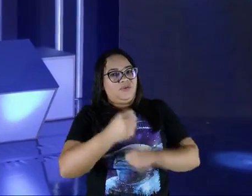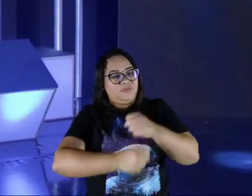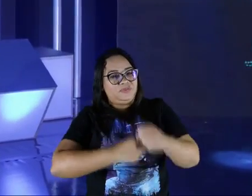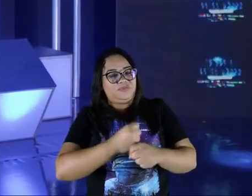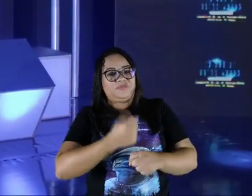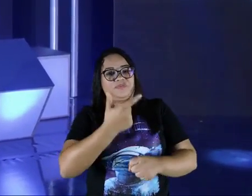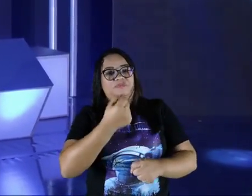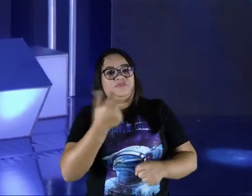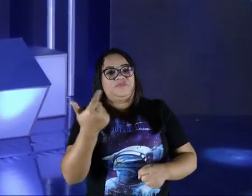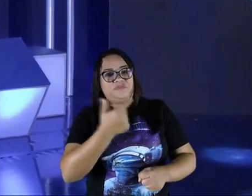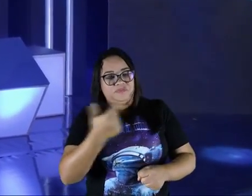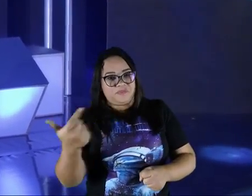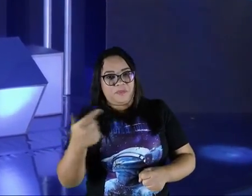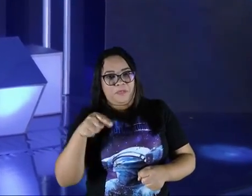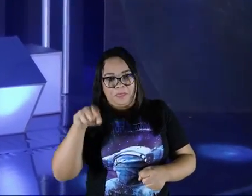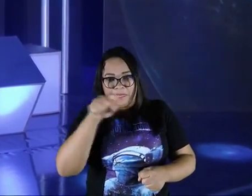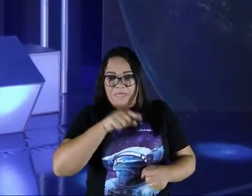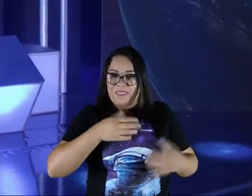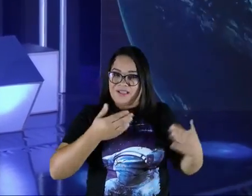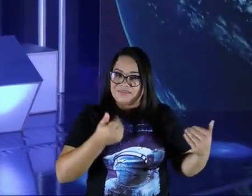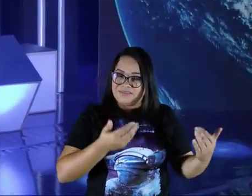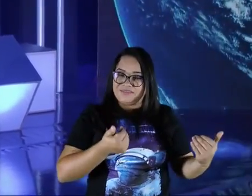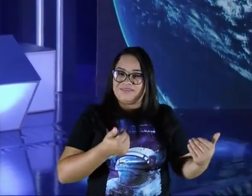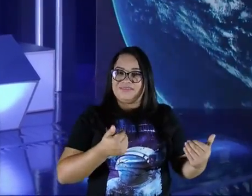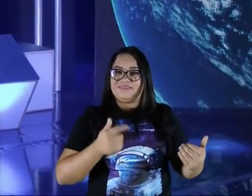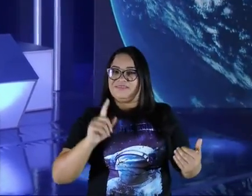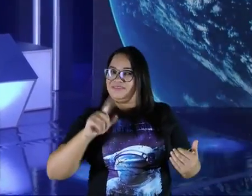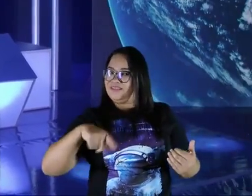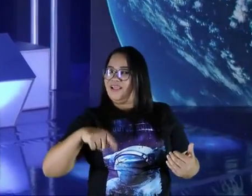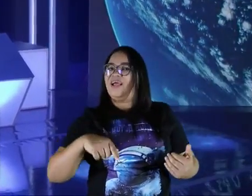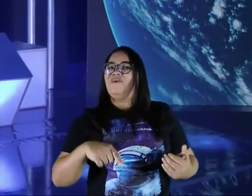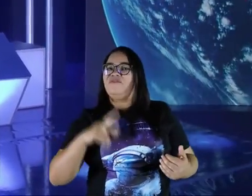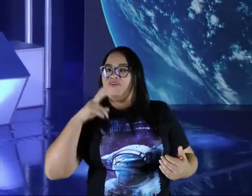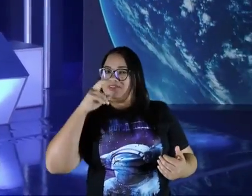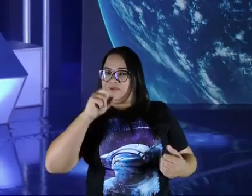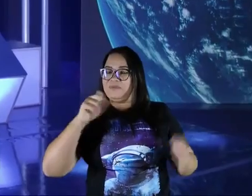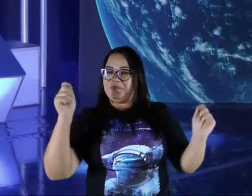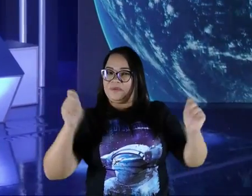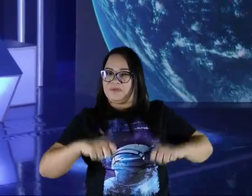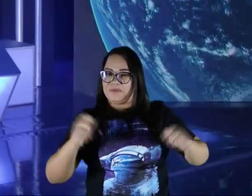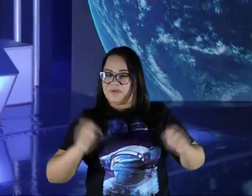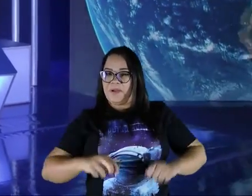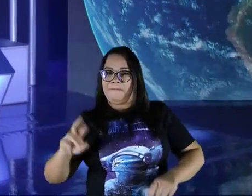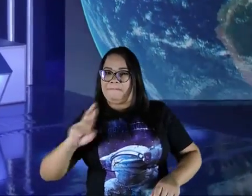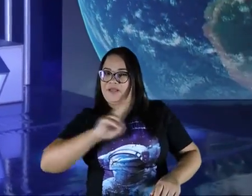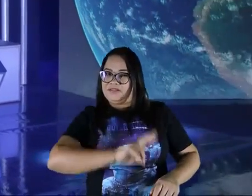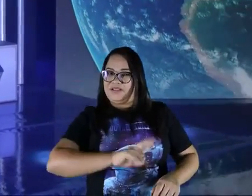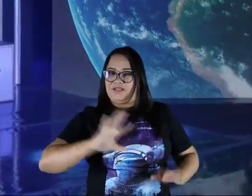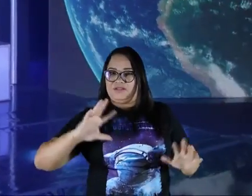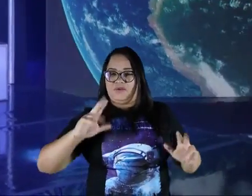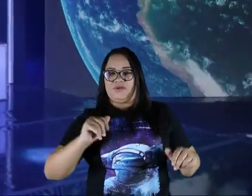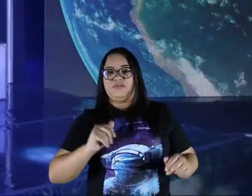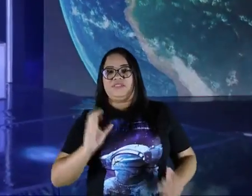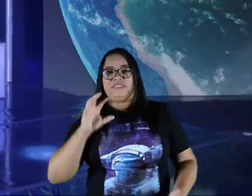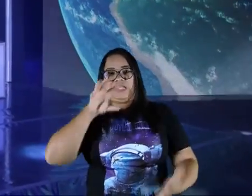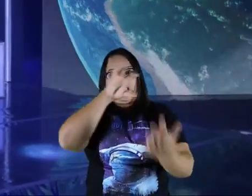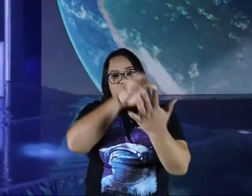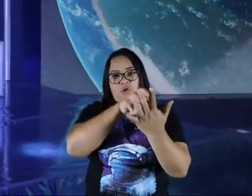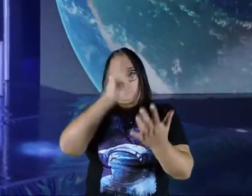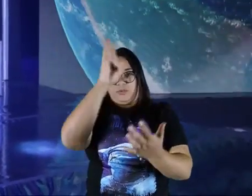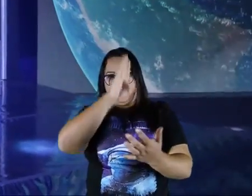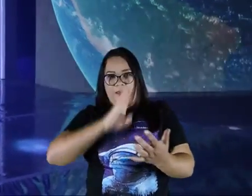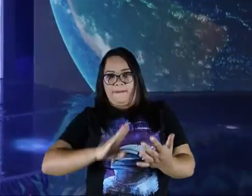vem, 2022. Vocês jovens são tremendaços e representando aí a toda a região centro-oeste do